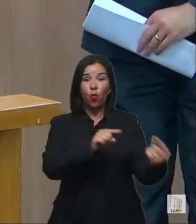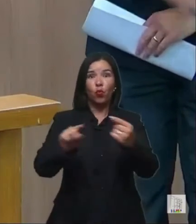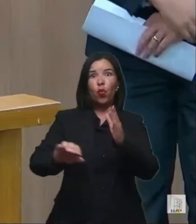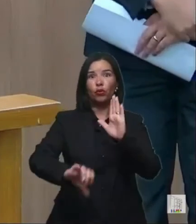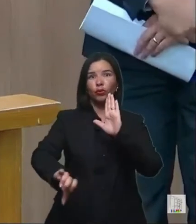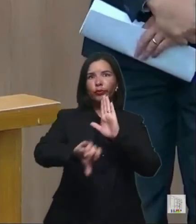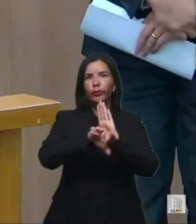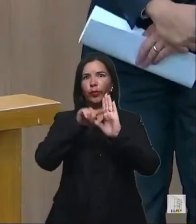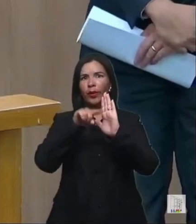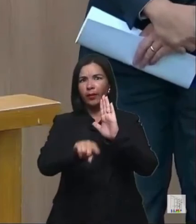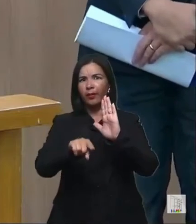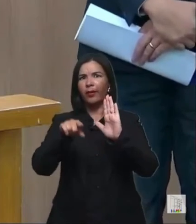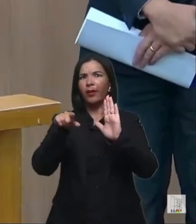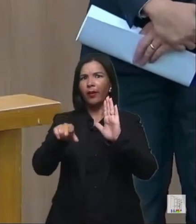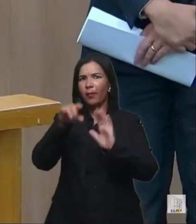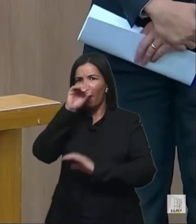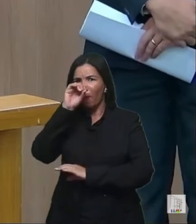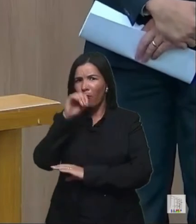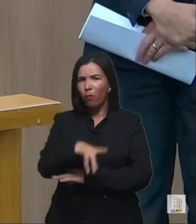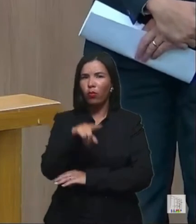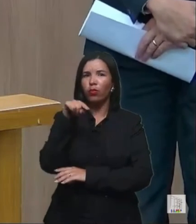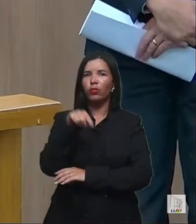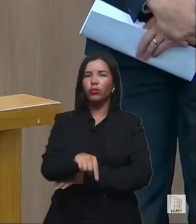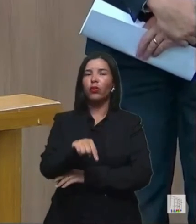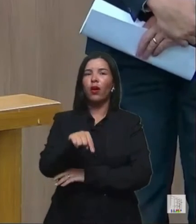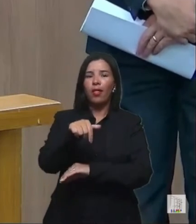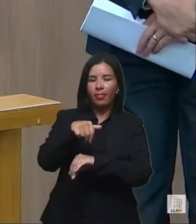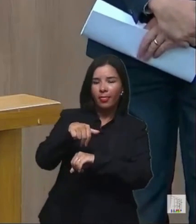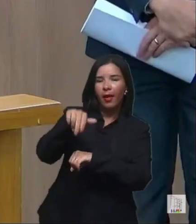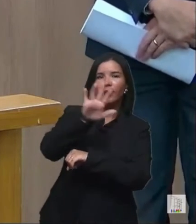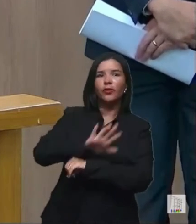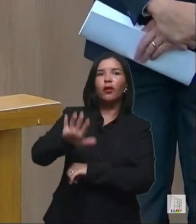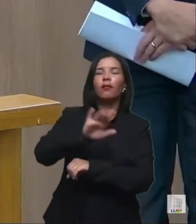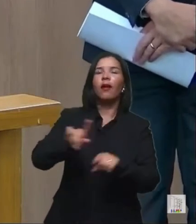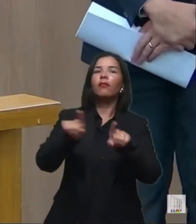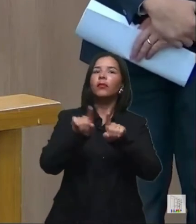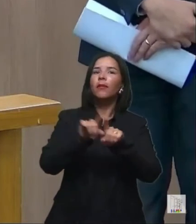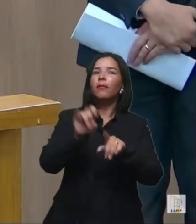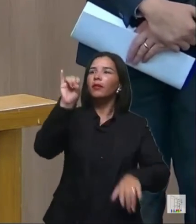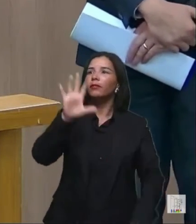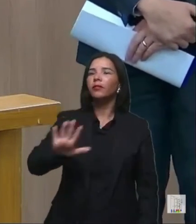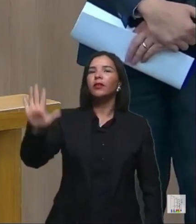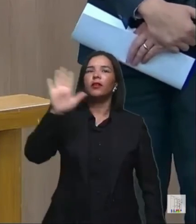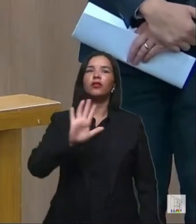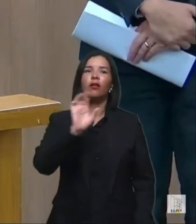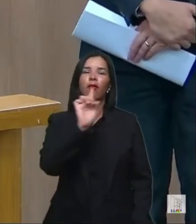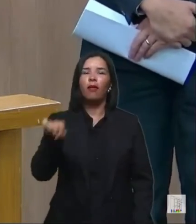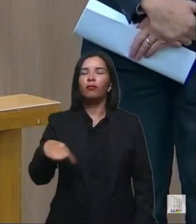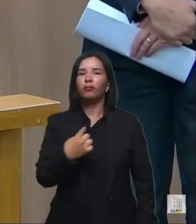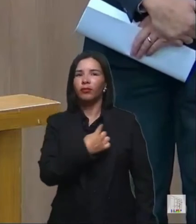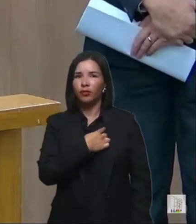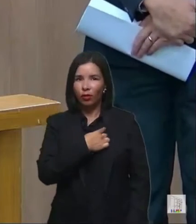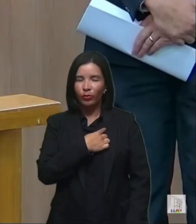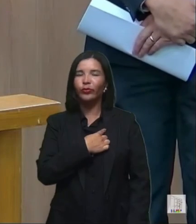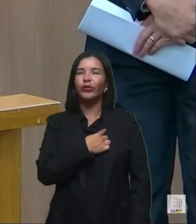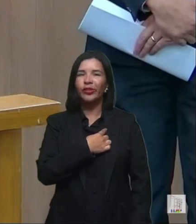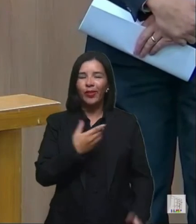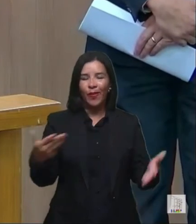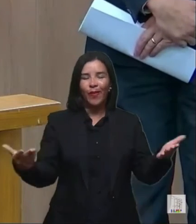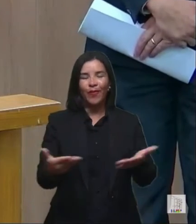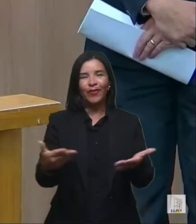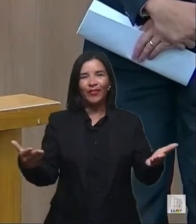crime hediondo, não só nacional, mas internacional, e que nós estamos dando